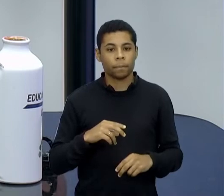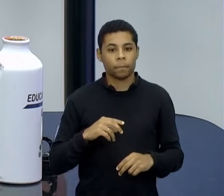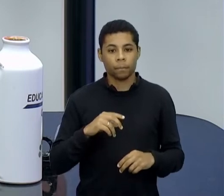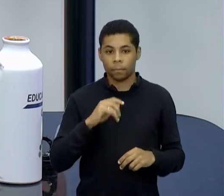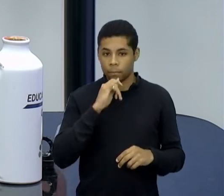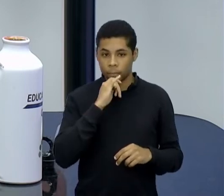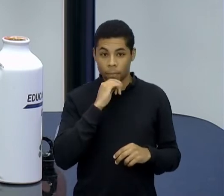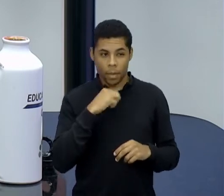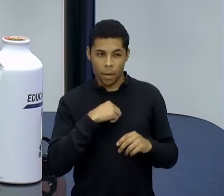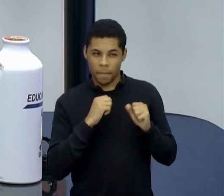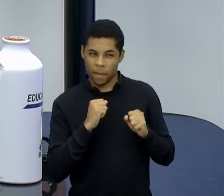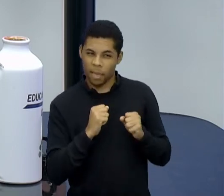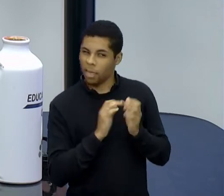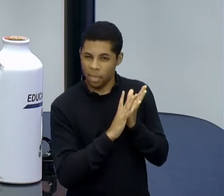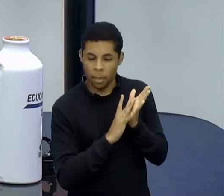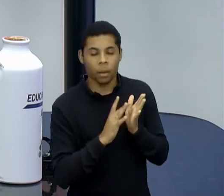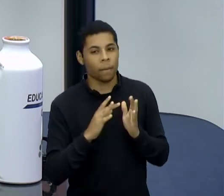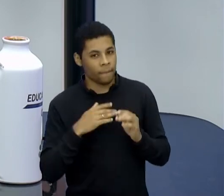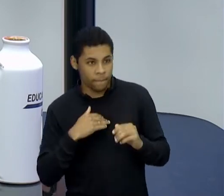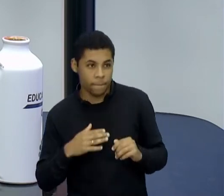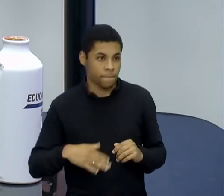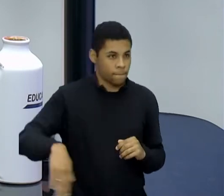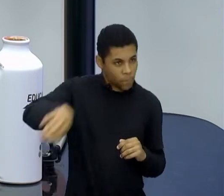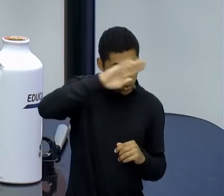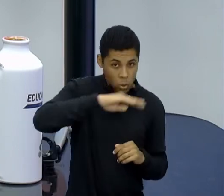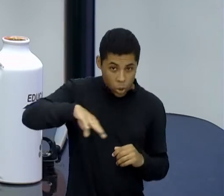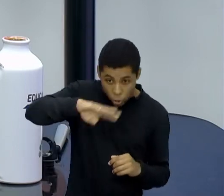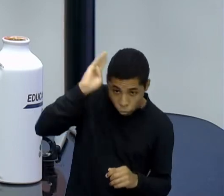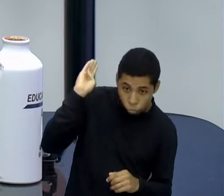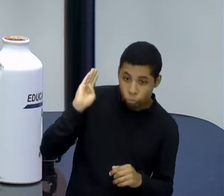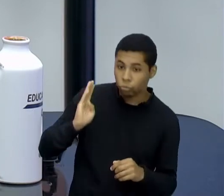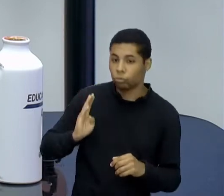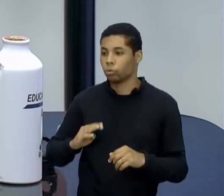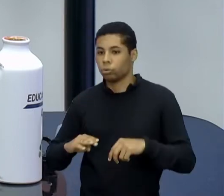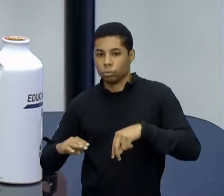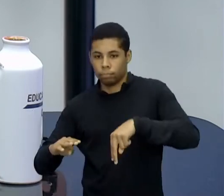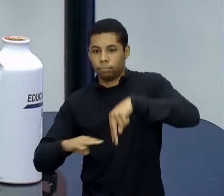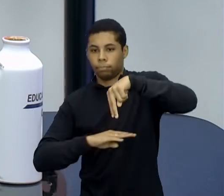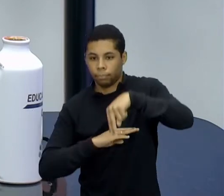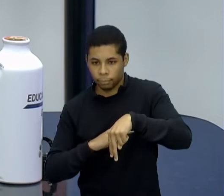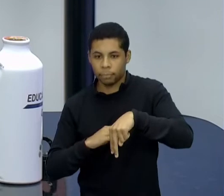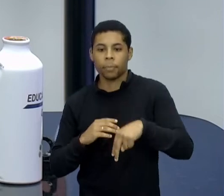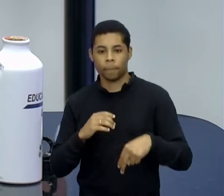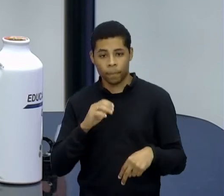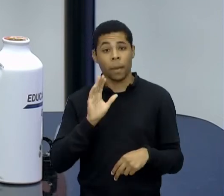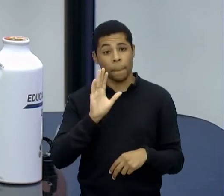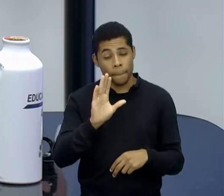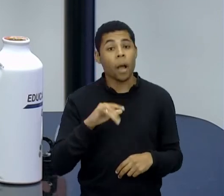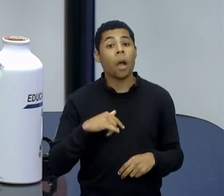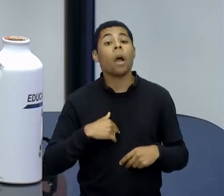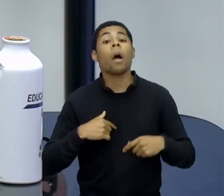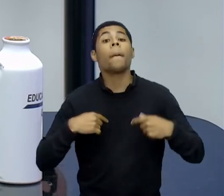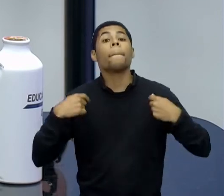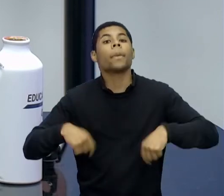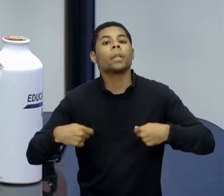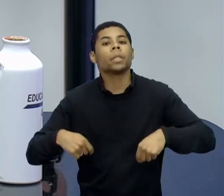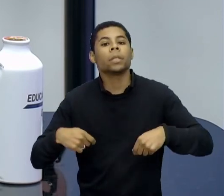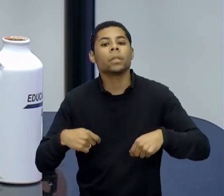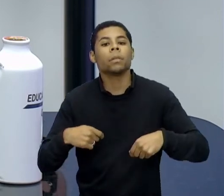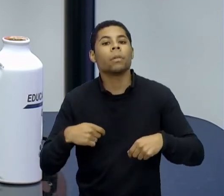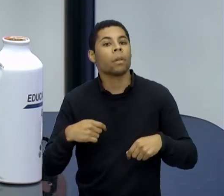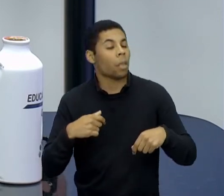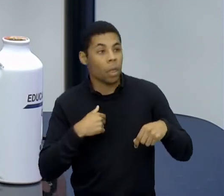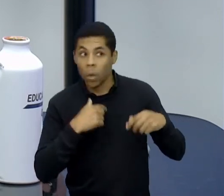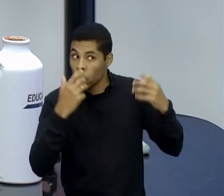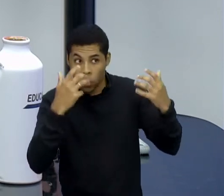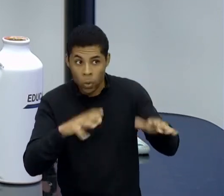Então a partir do momento que eu faço aquele golpe que já está pré-determinado, você se esquiva, só que eu tenho que fazê-lo de uma forma que eu não